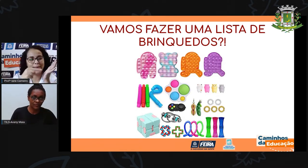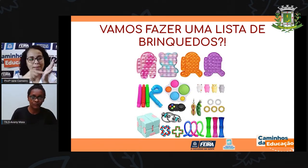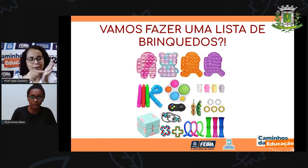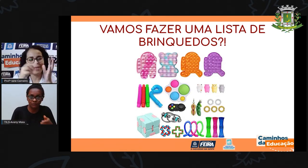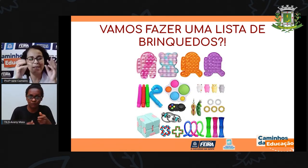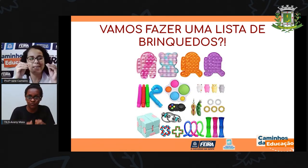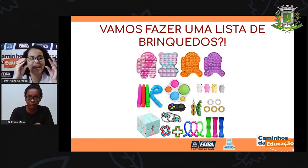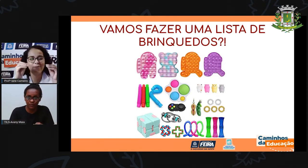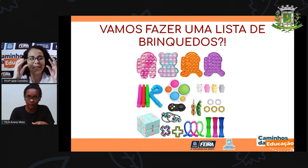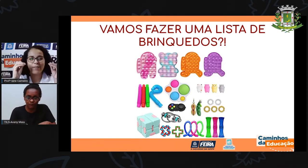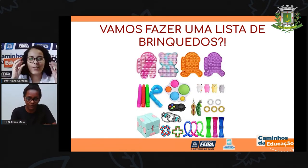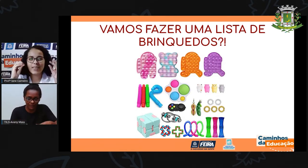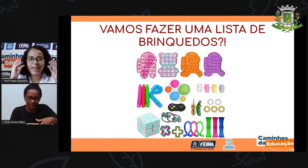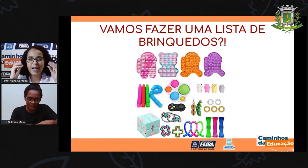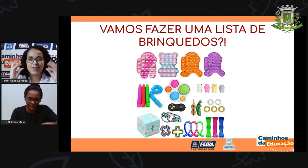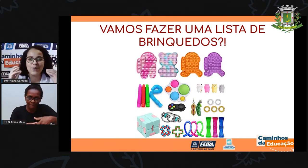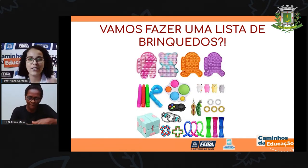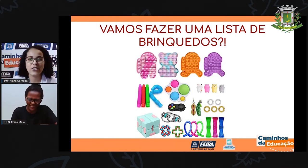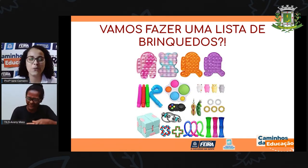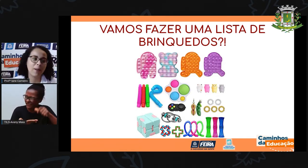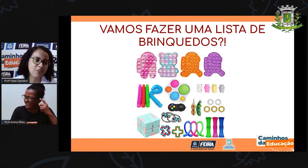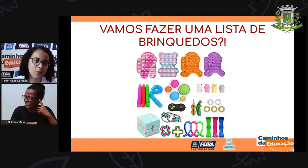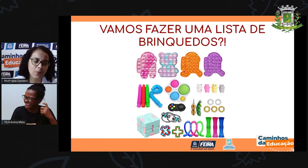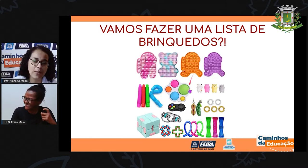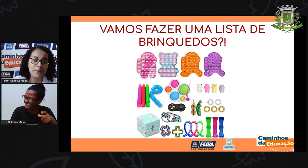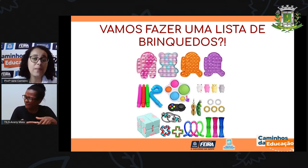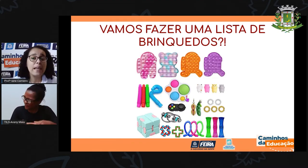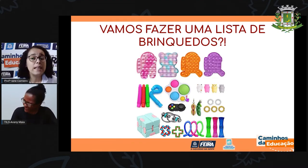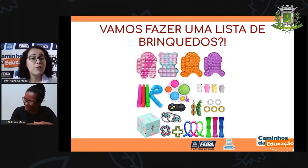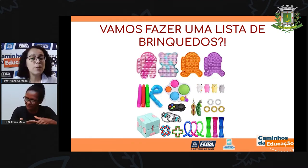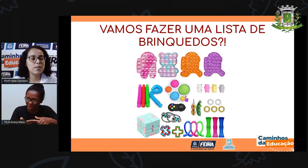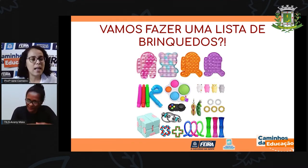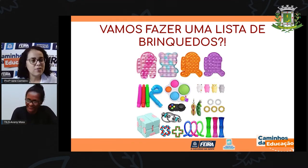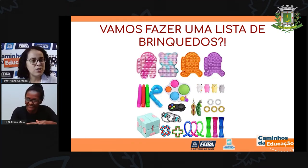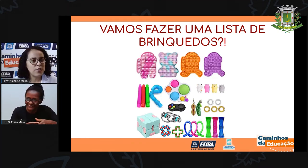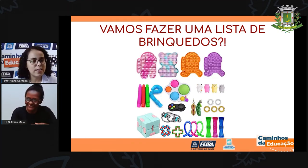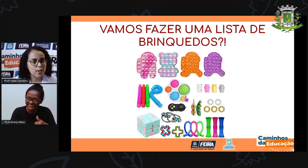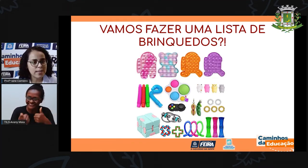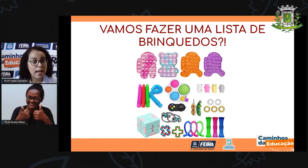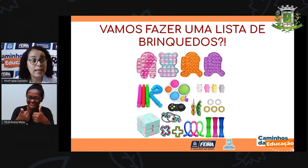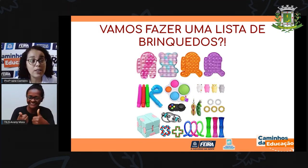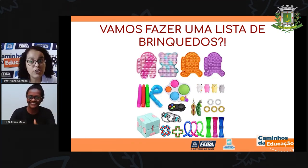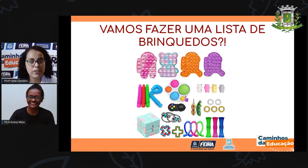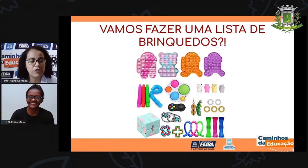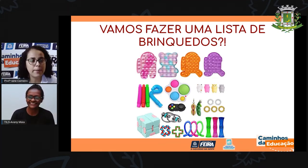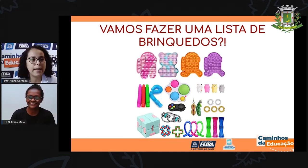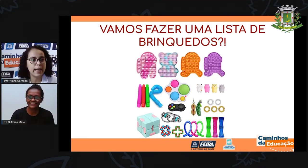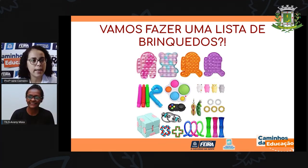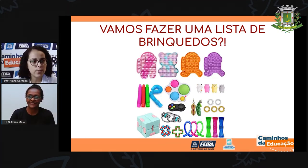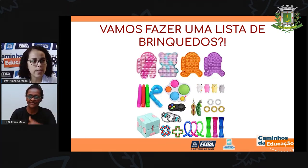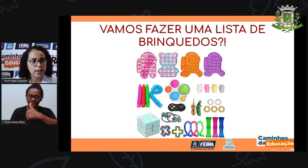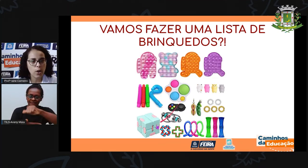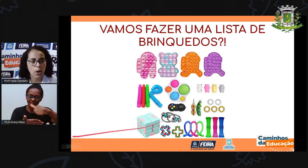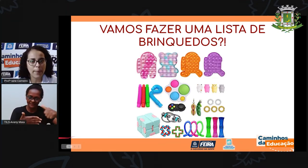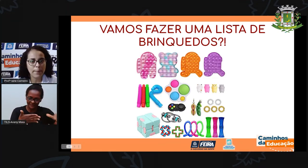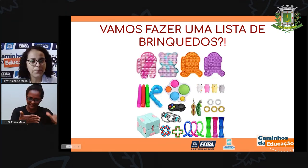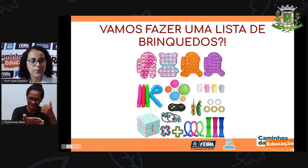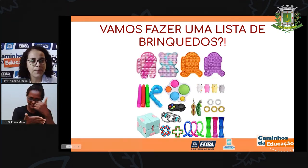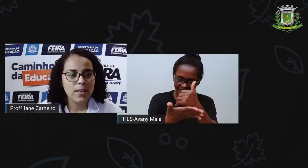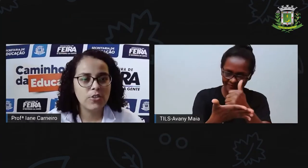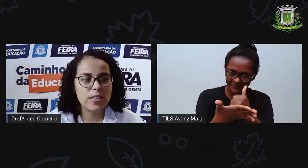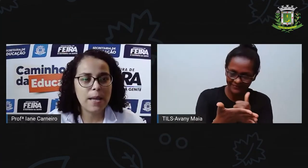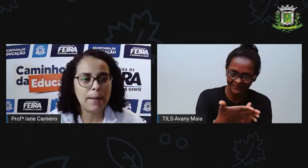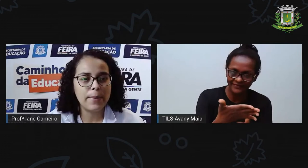apertando, ó, e aí ficava ouvindo aquela zoadinha do plástico bolha. Então, lá, gente, fazer a nossa lista de brinquedos. Quem topa?